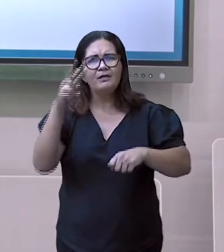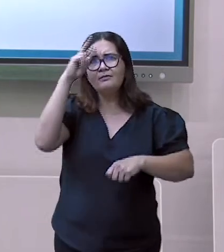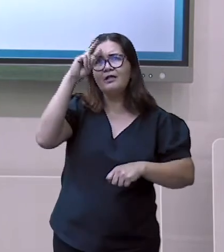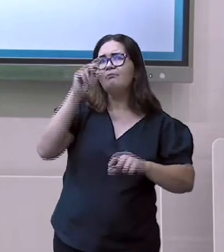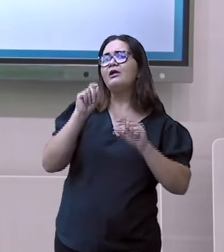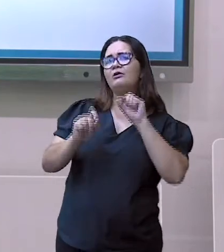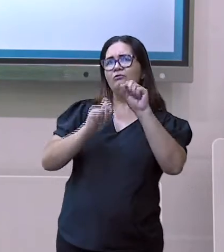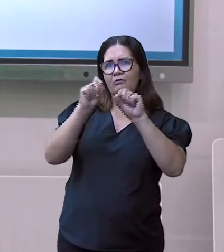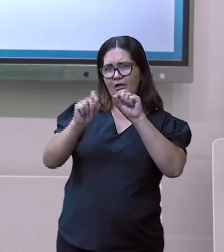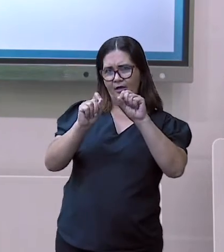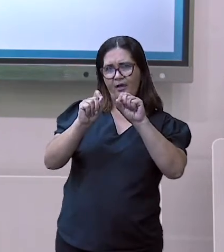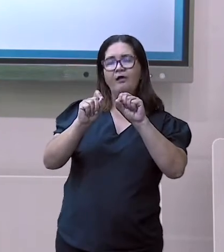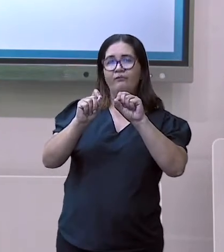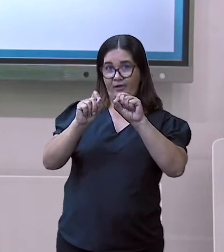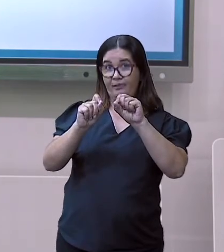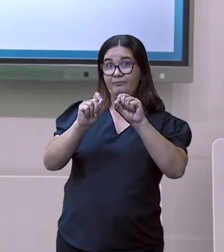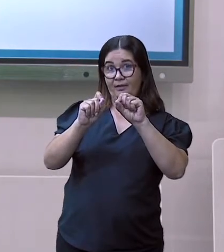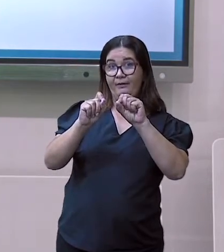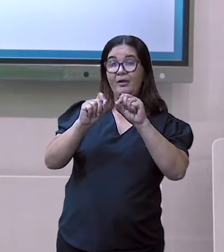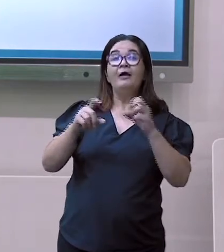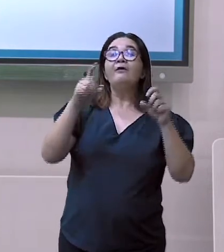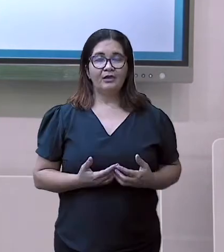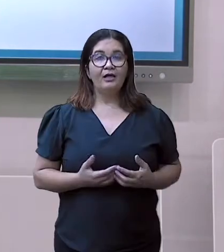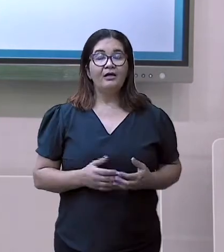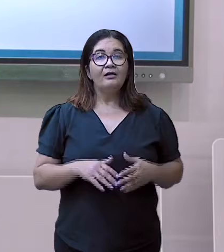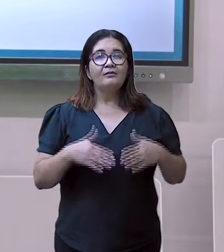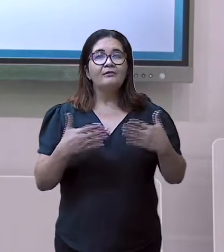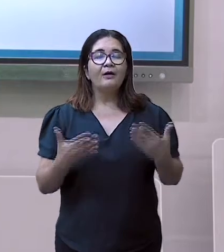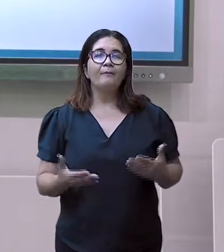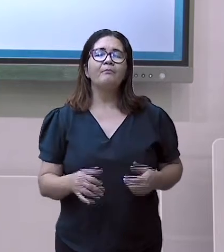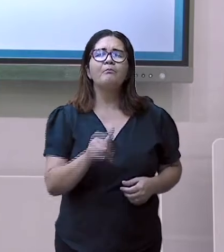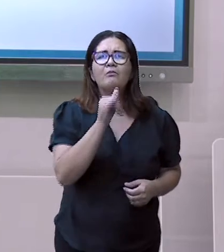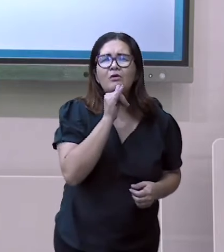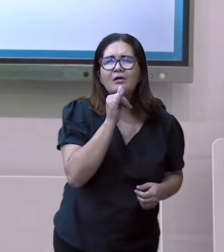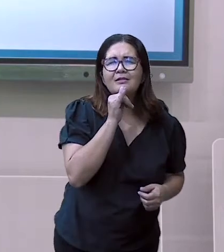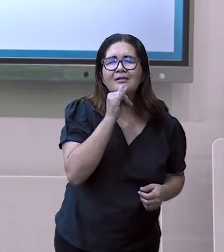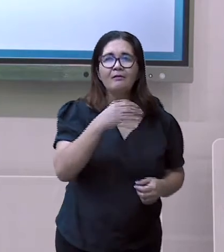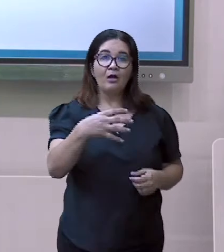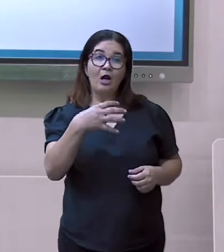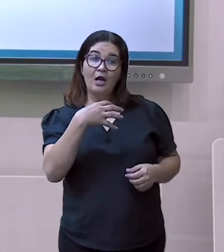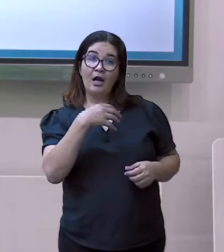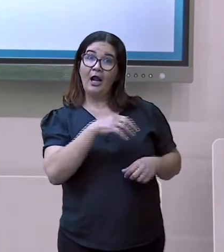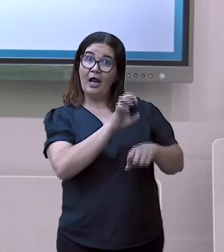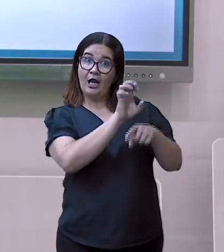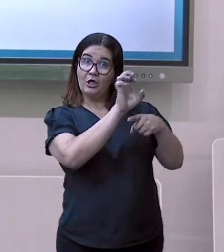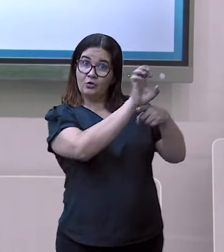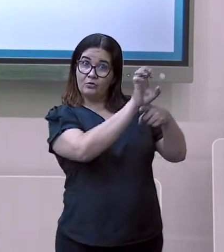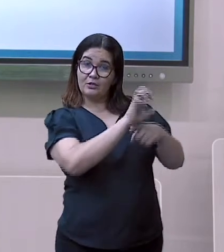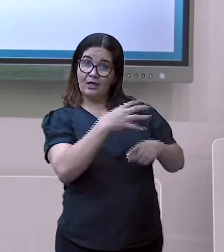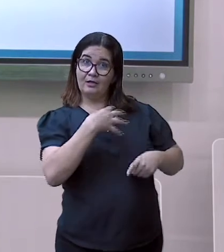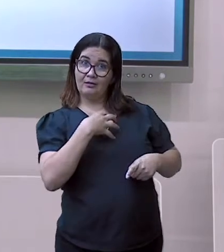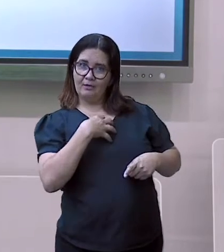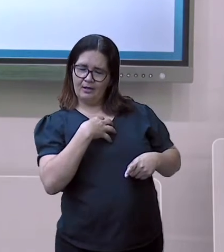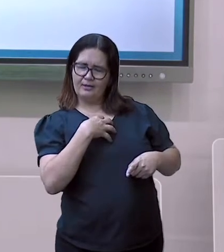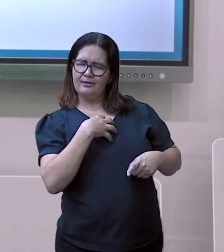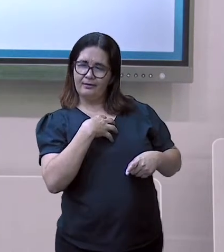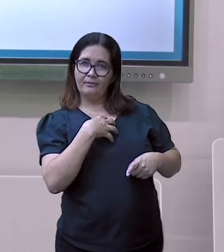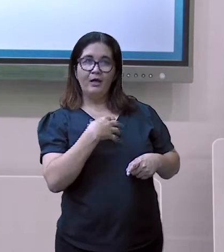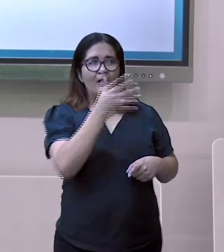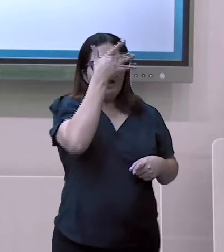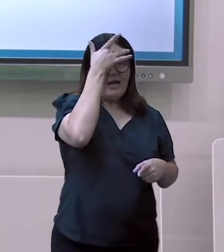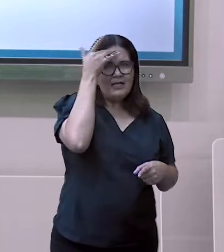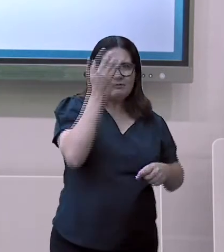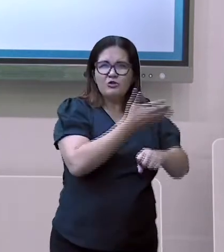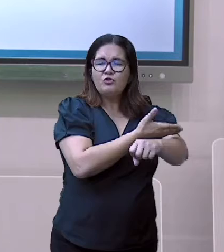variam de região para região. Por exemplo, na Bahia, geralmente as pessoas